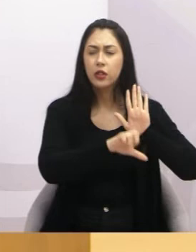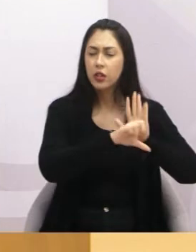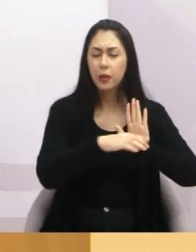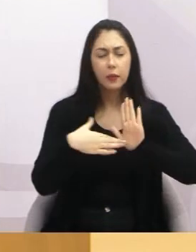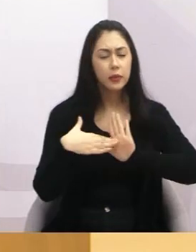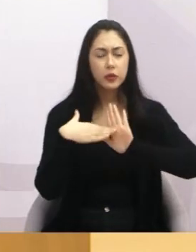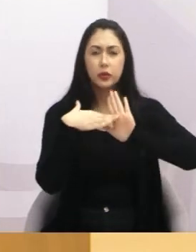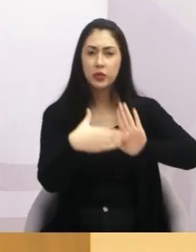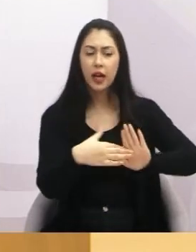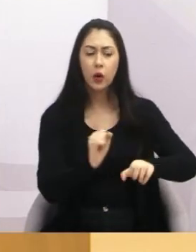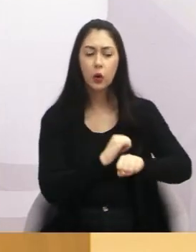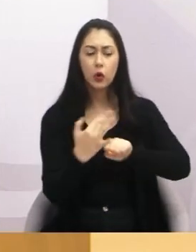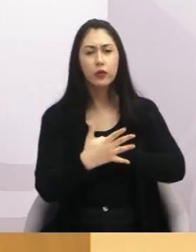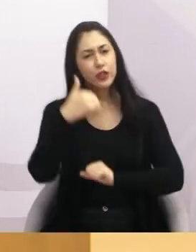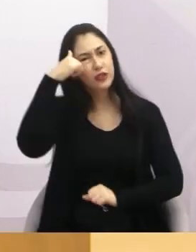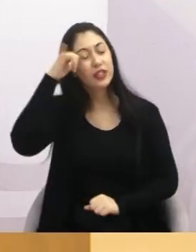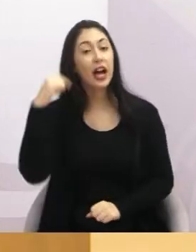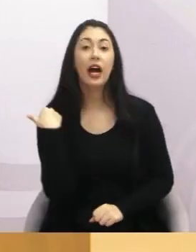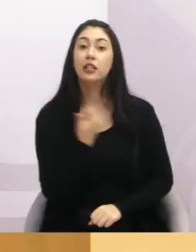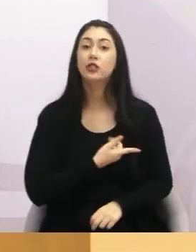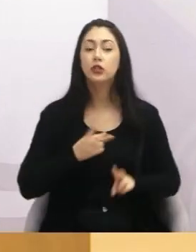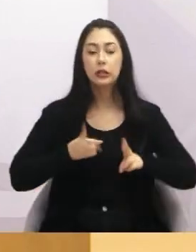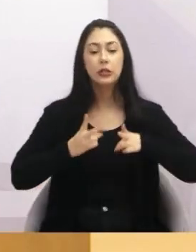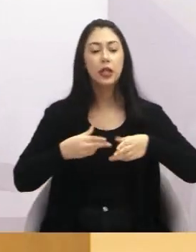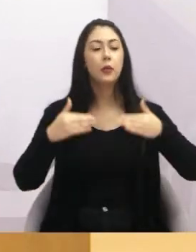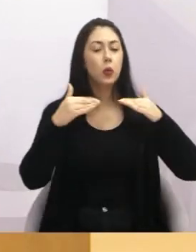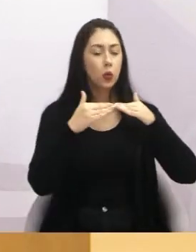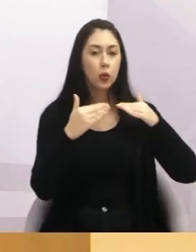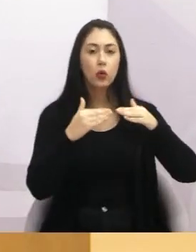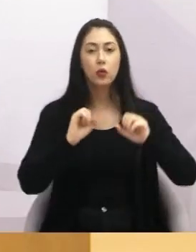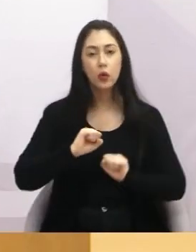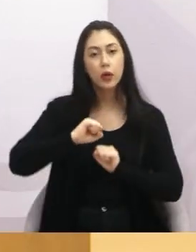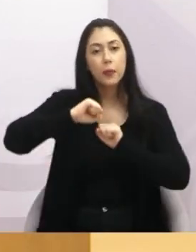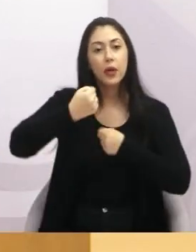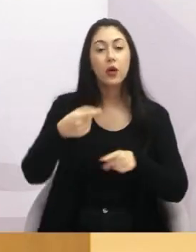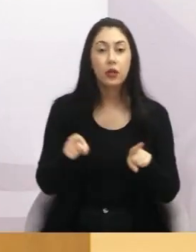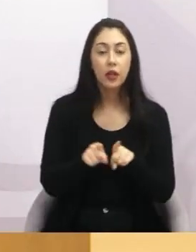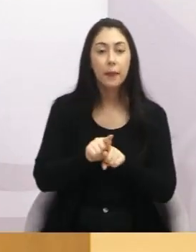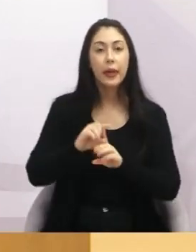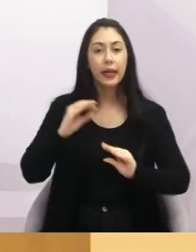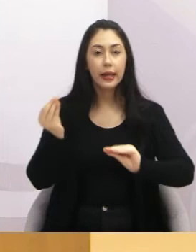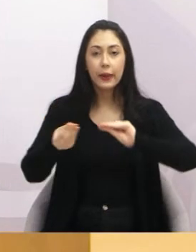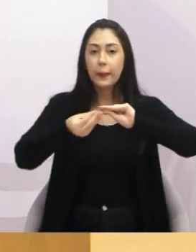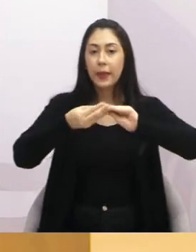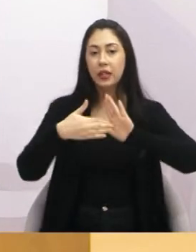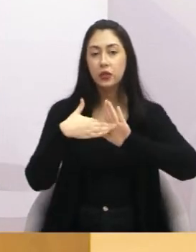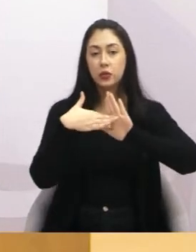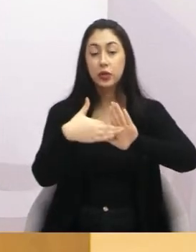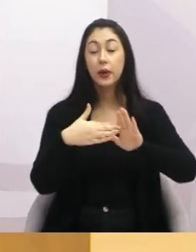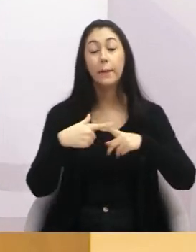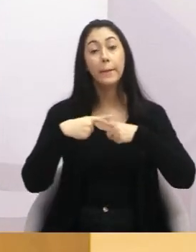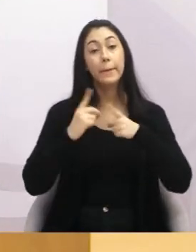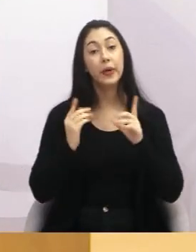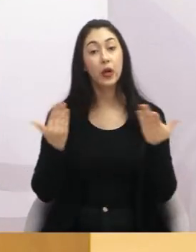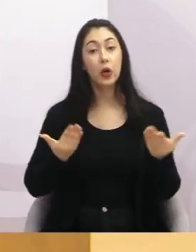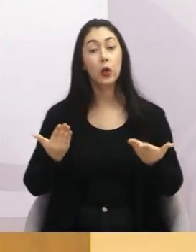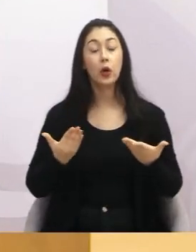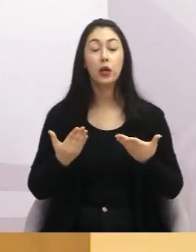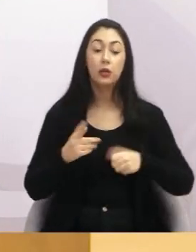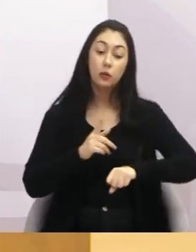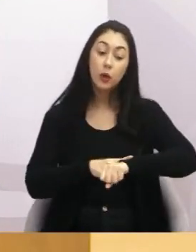combate ao Covid, nossa casa aqui votou favorável, se empenhou, emendas impositivas, mas é momento da